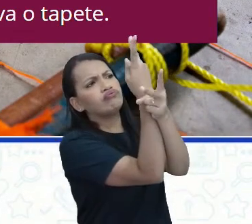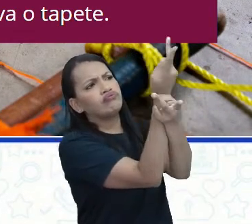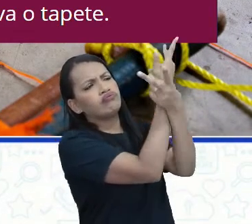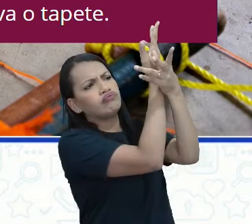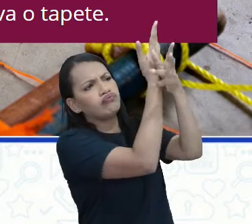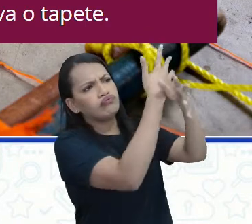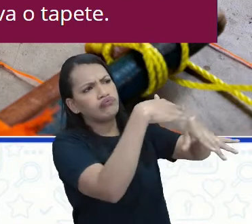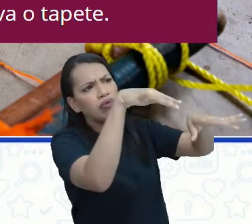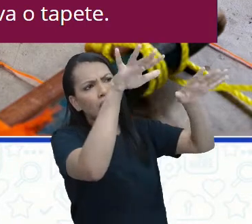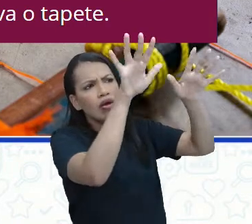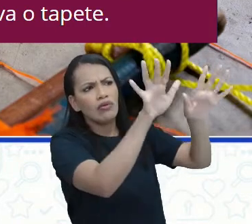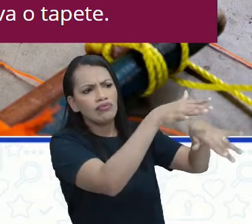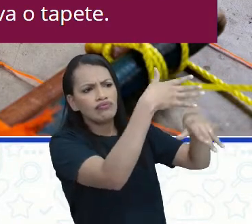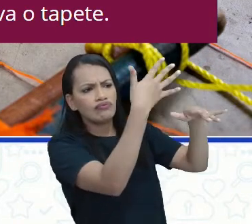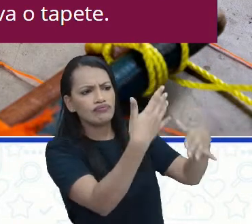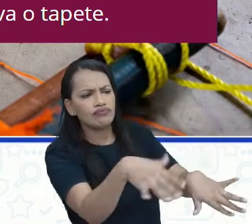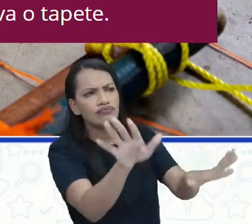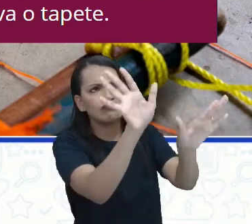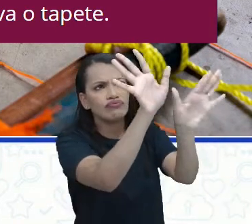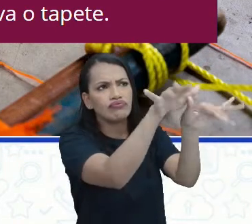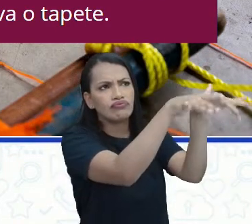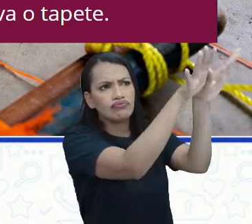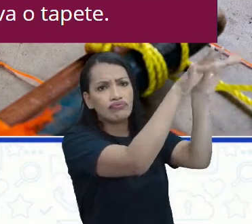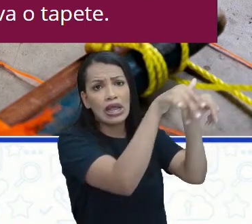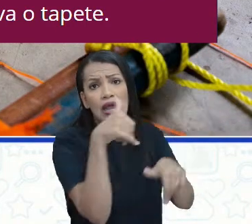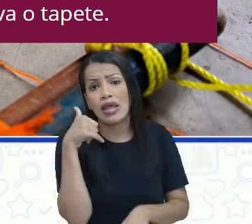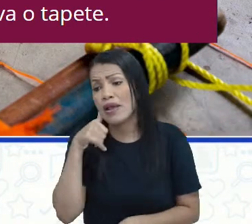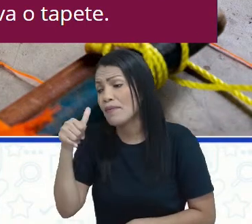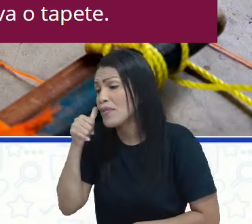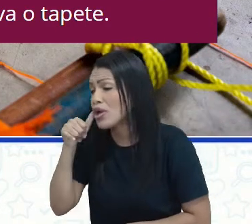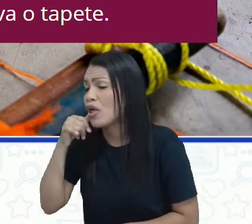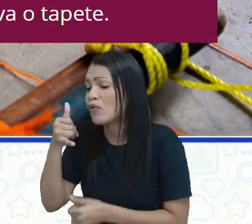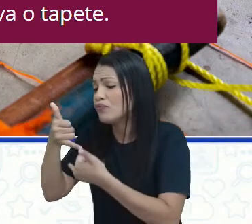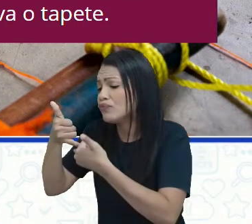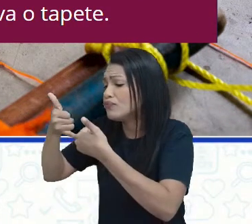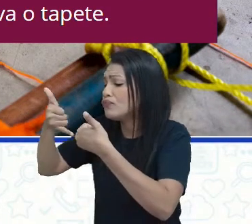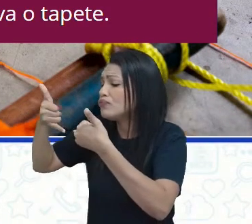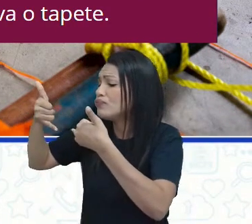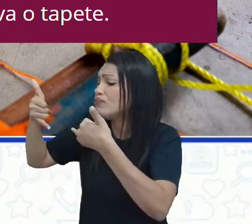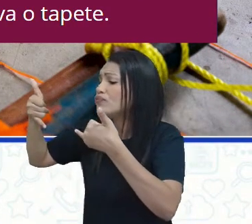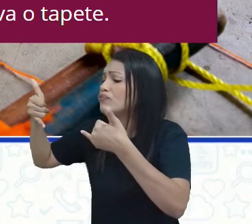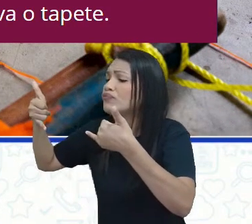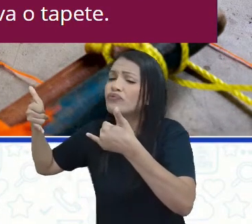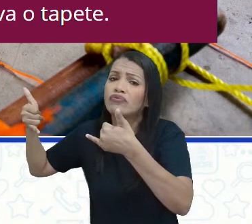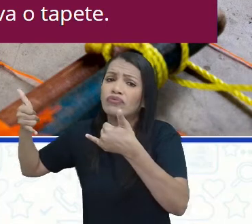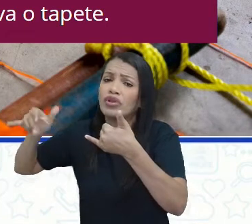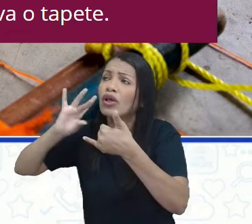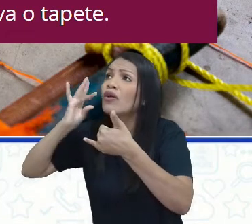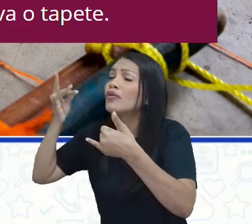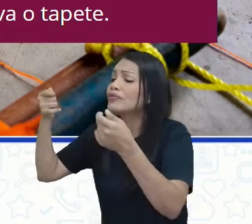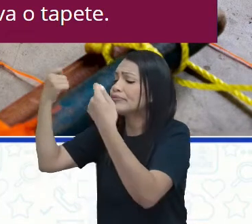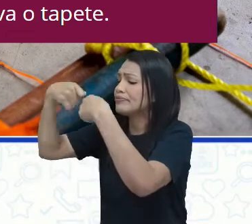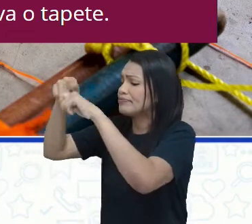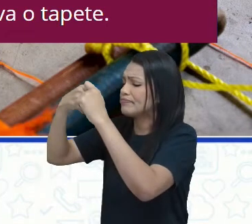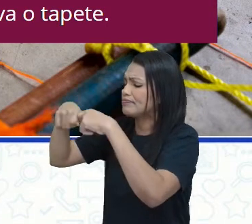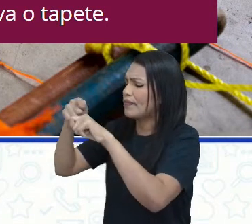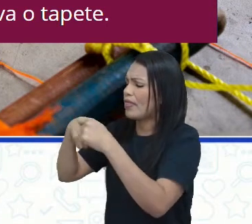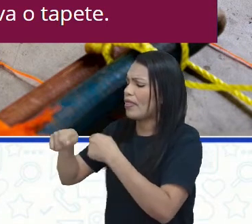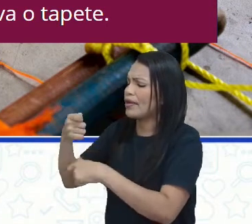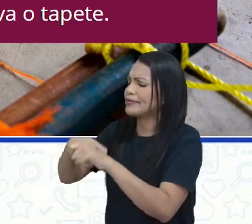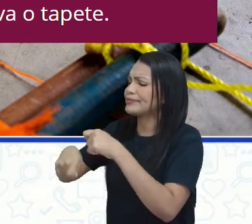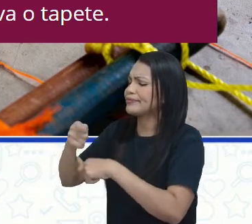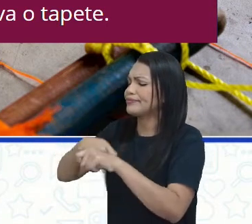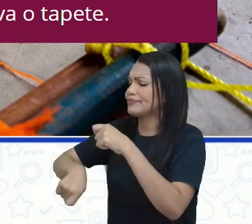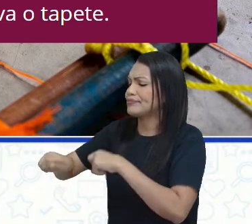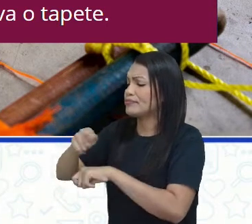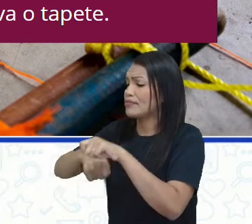pássaros, bastava a moça tecer com seus belos fios dourados para que o sol voltasse a acalmar a natureza.